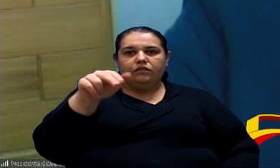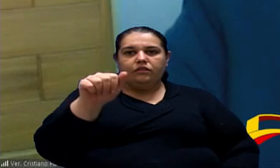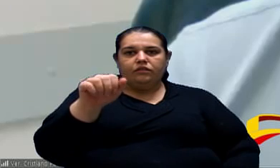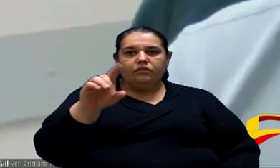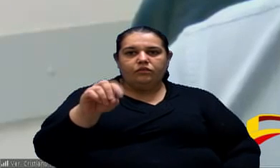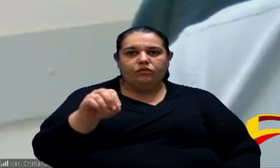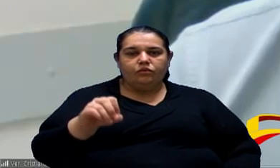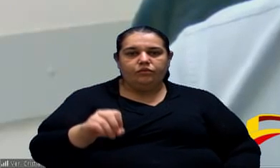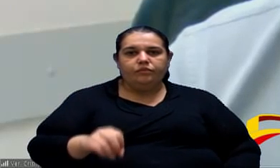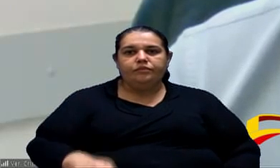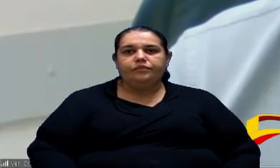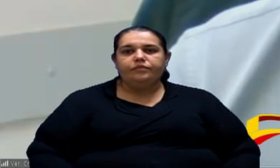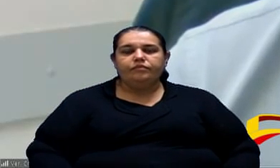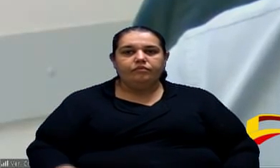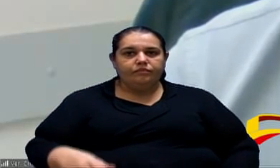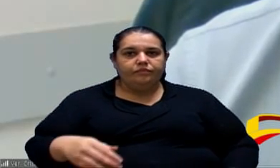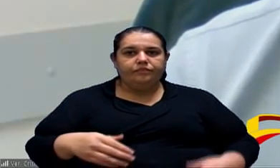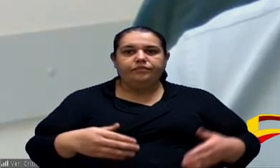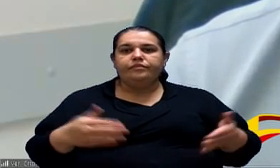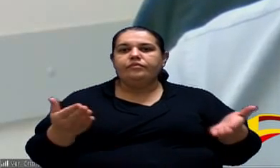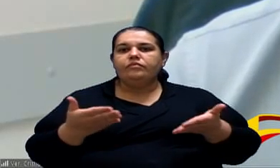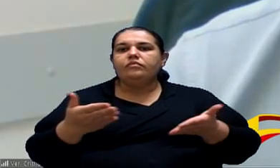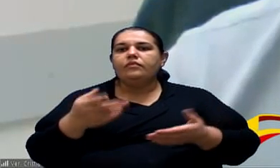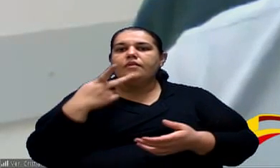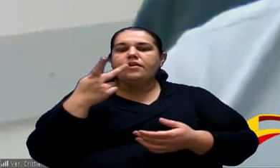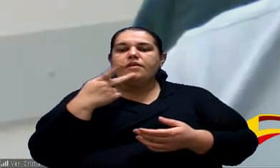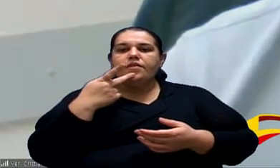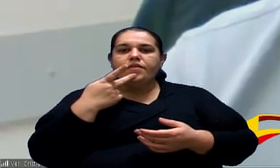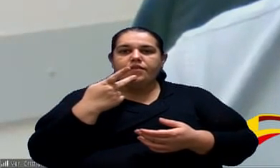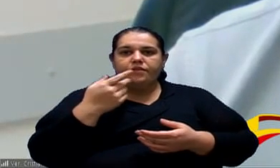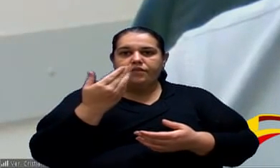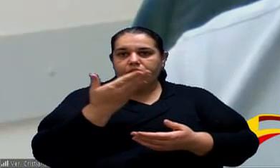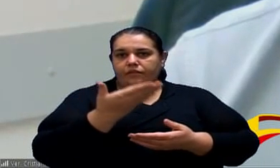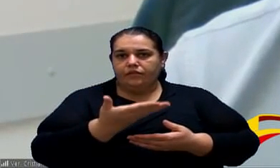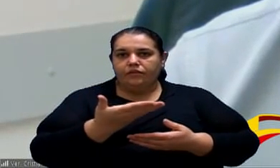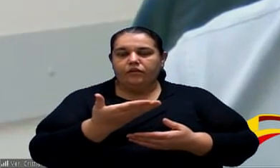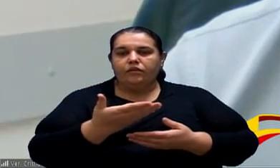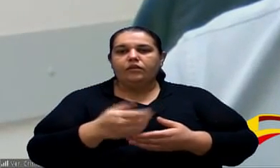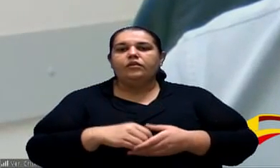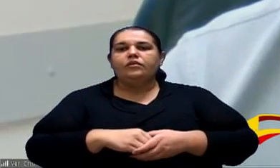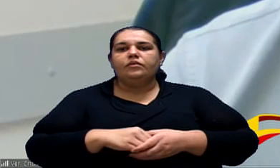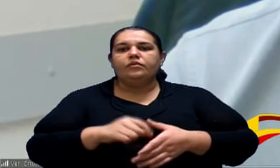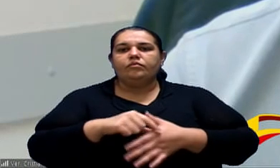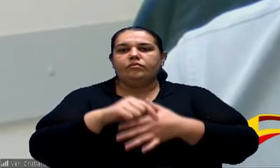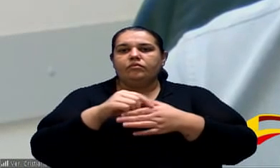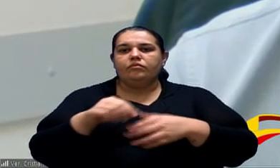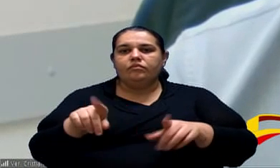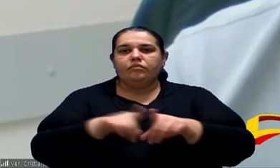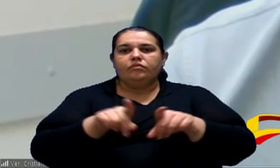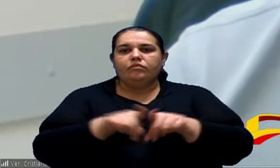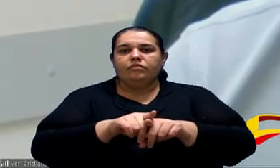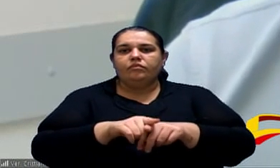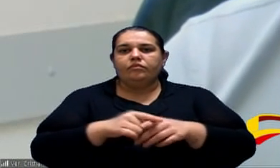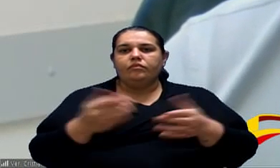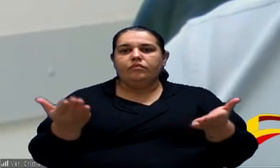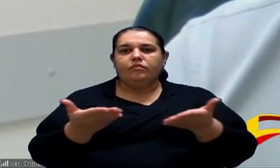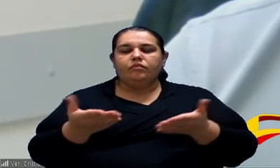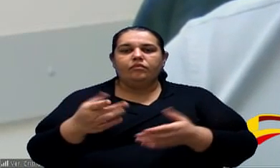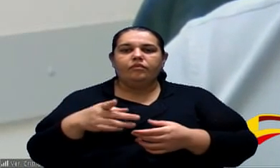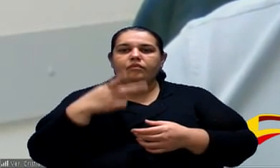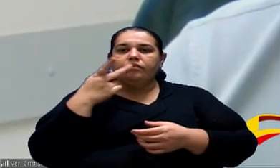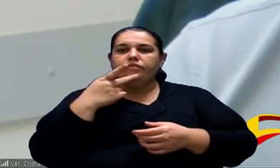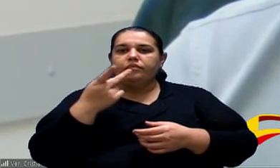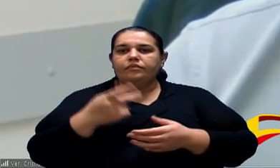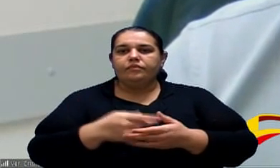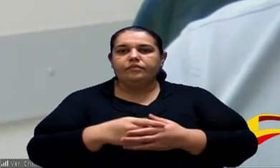Senhor presidente, não só para corroborar com a fala do nosso líder de governo, deixar para o nosso colega Dini falar,